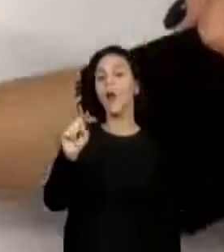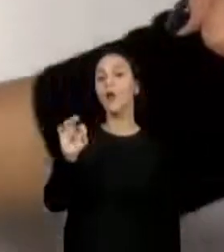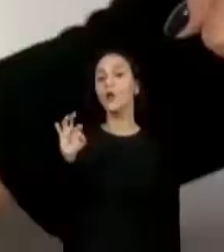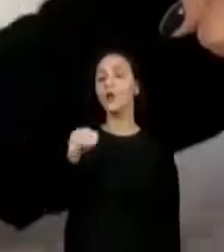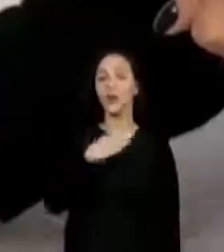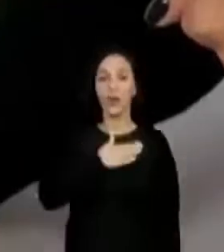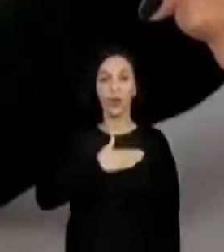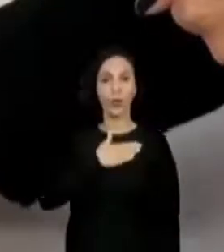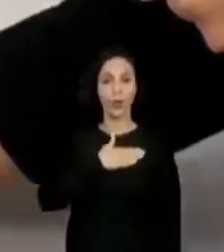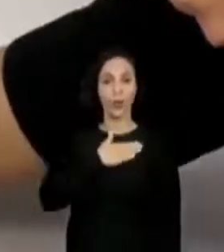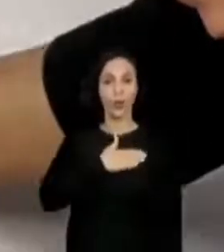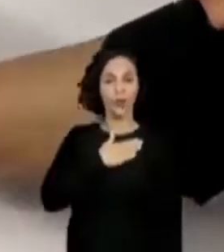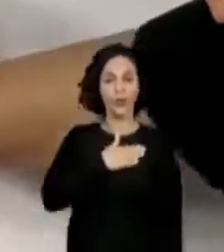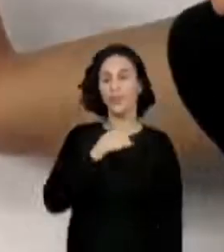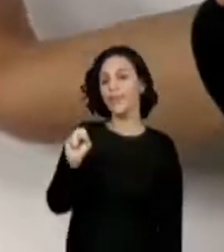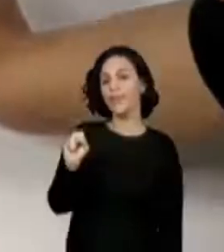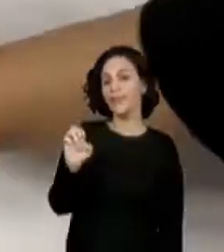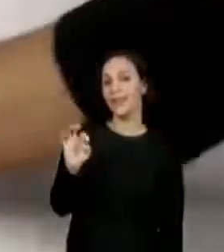setembro,